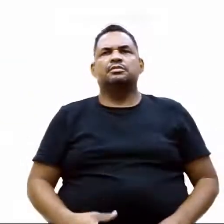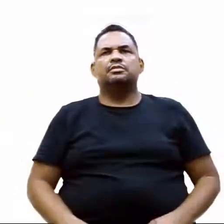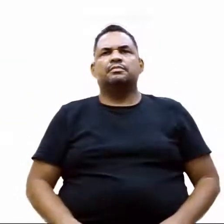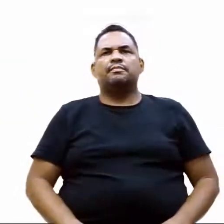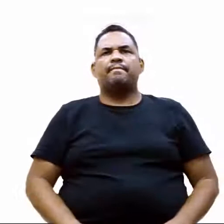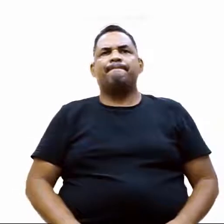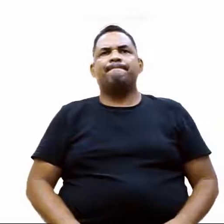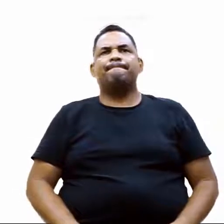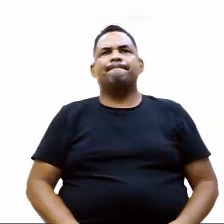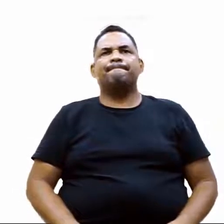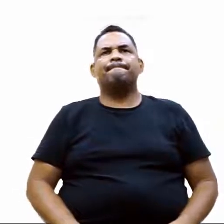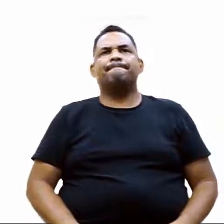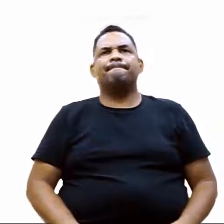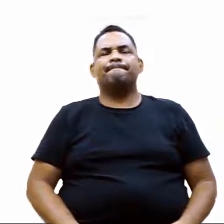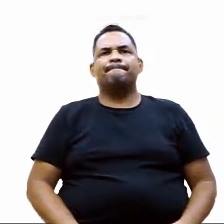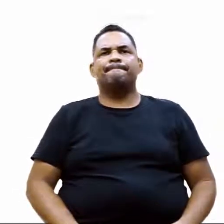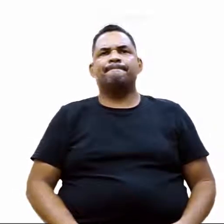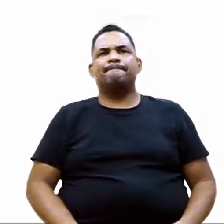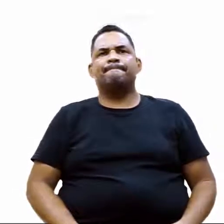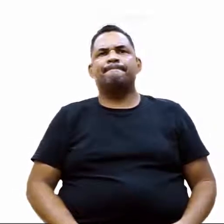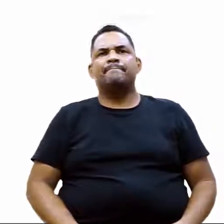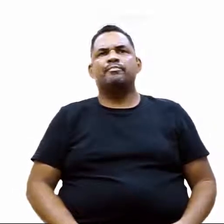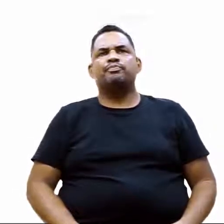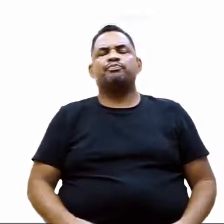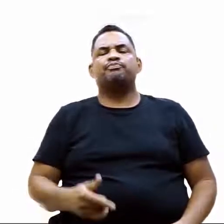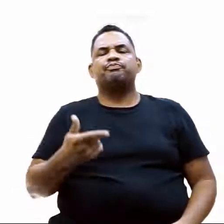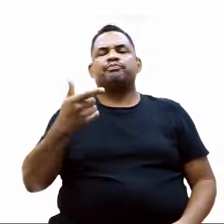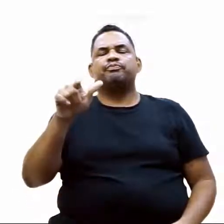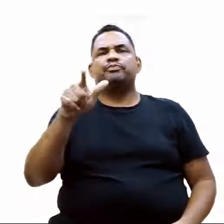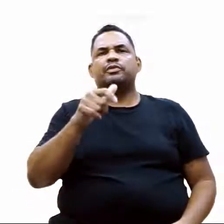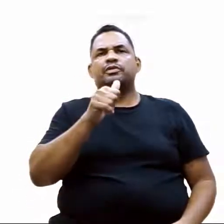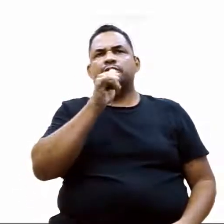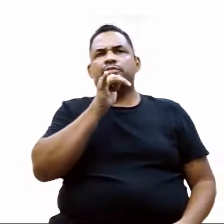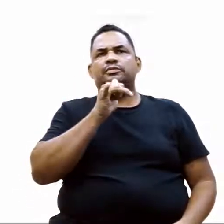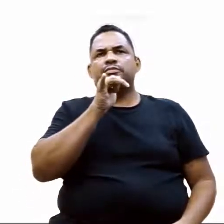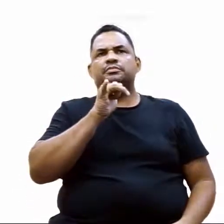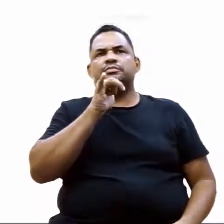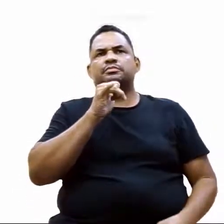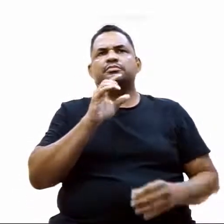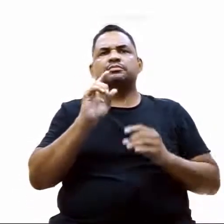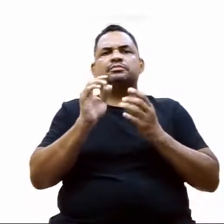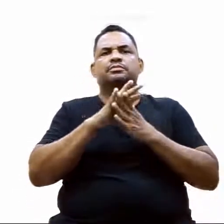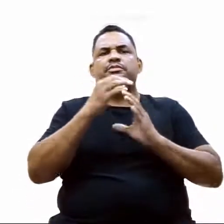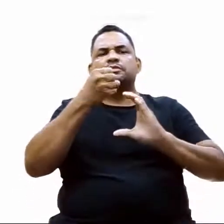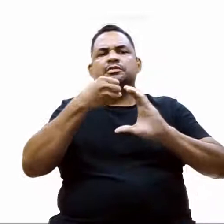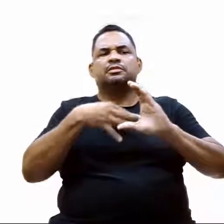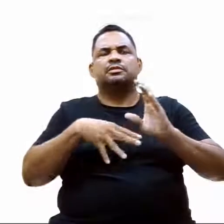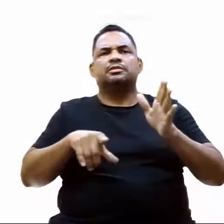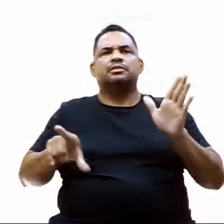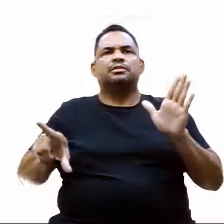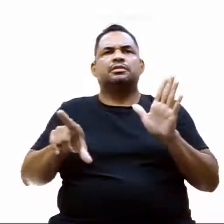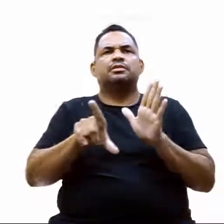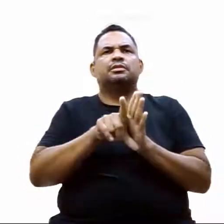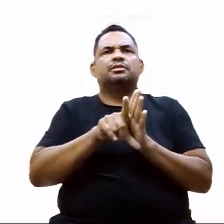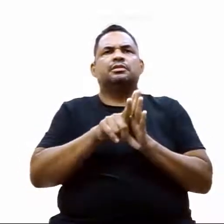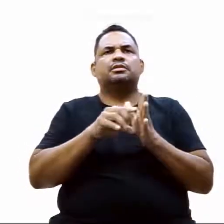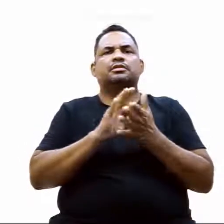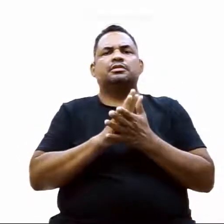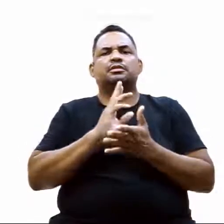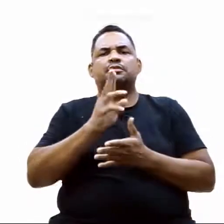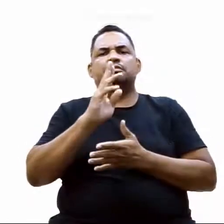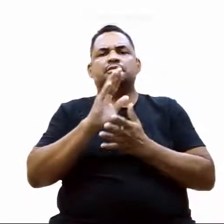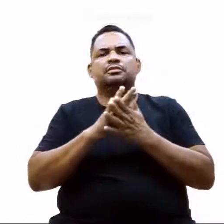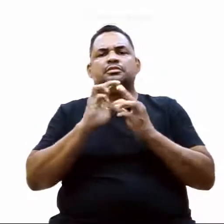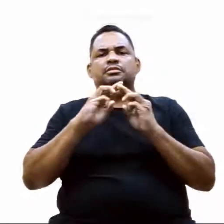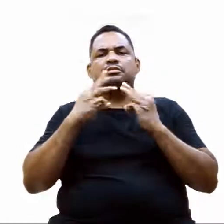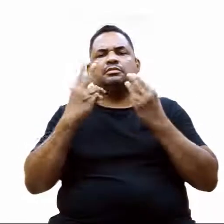E na sequência, outro exemplo para caracterizar a lei da conservação da massa, a